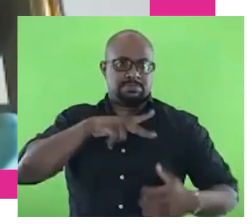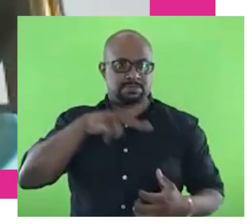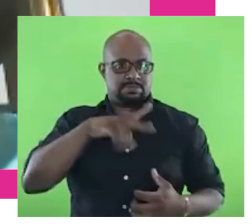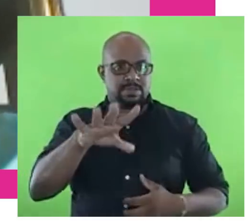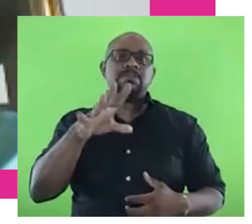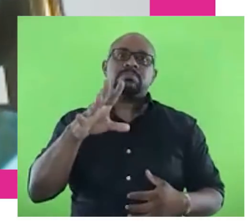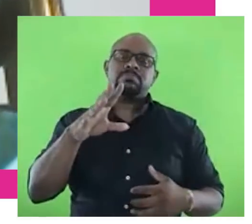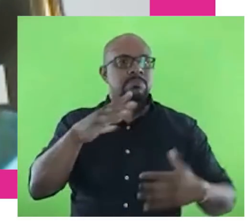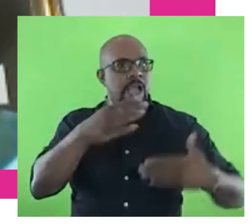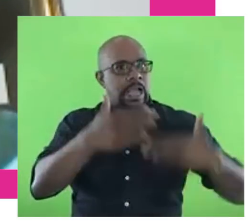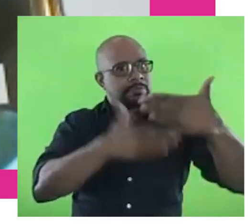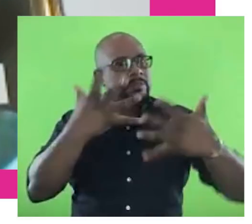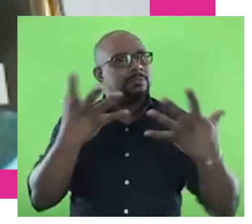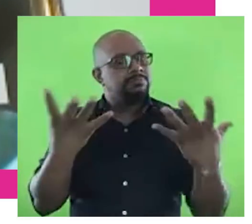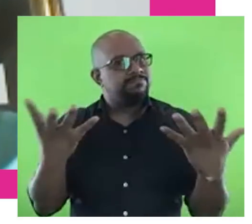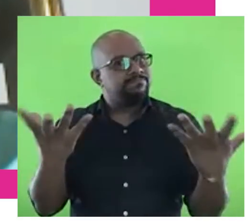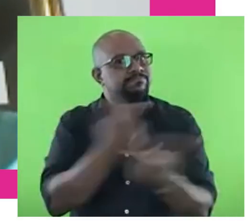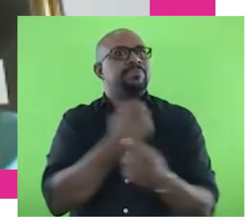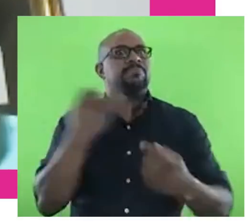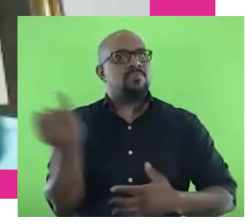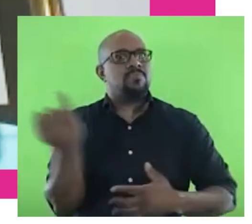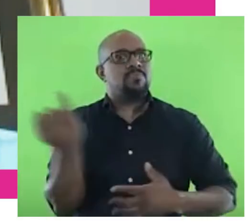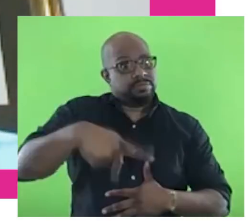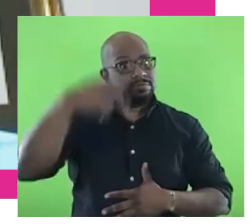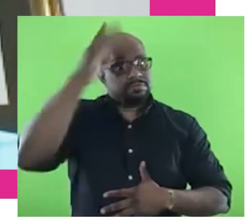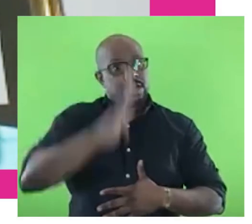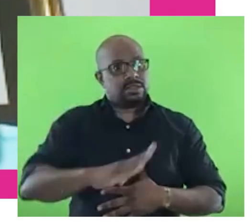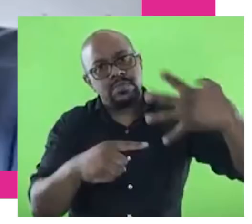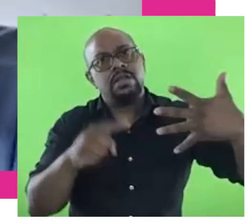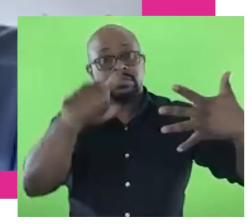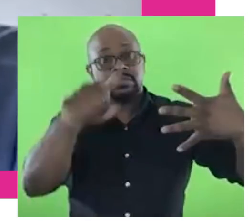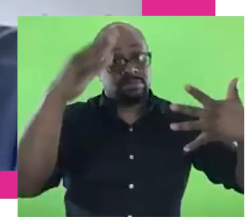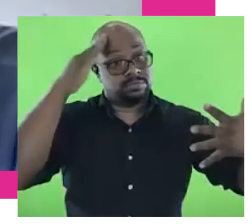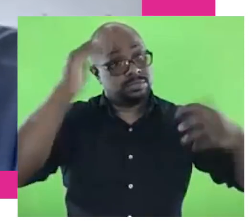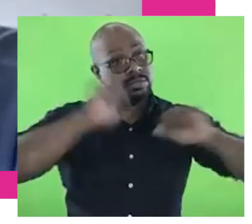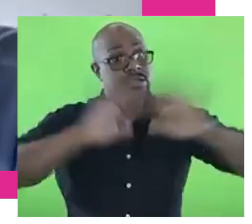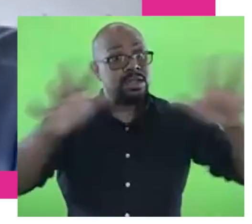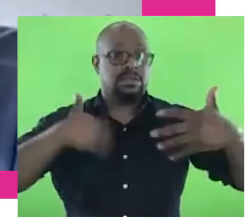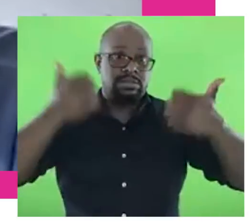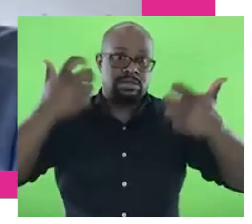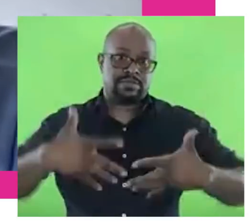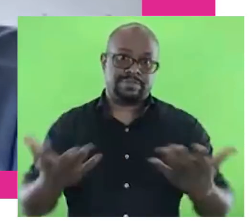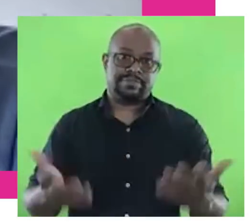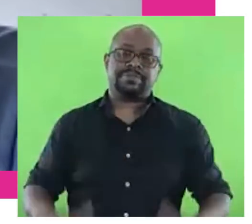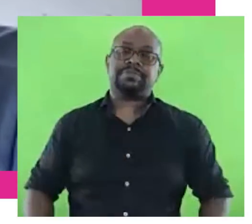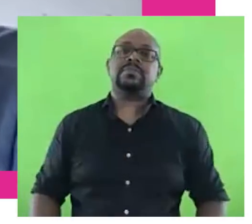país em termos de privacidade. Então, quando a gente fala